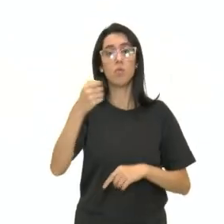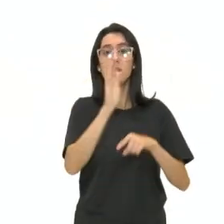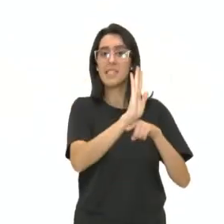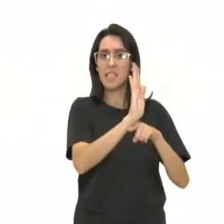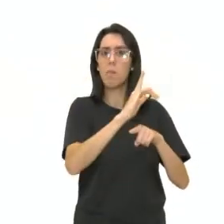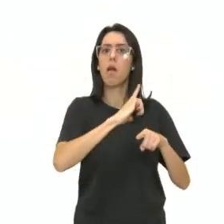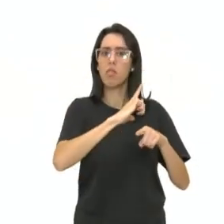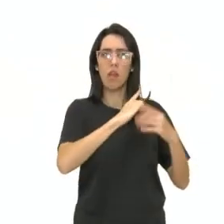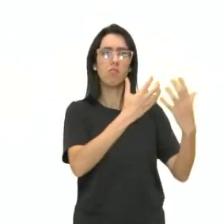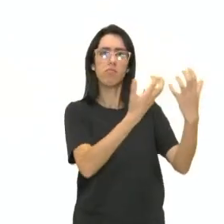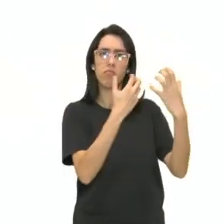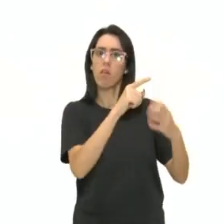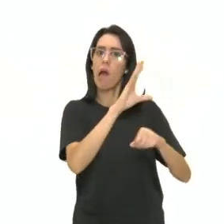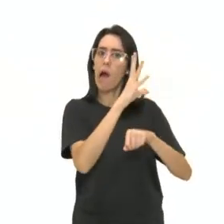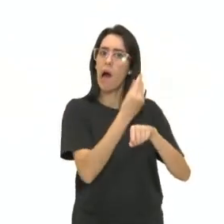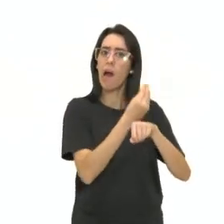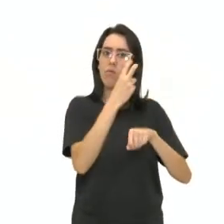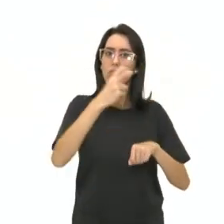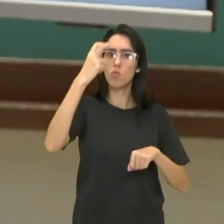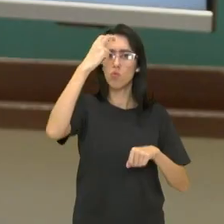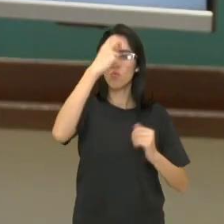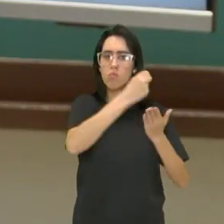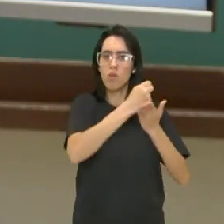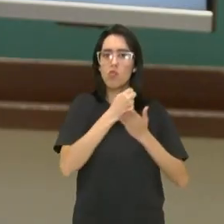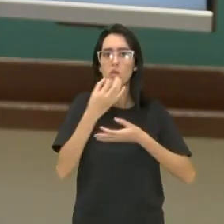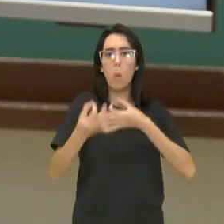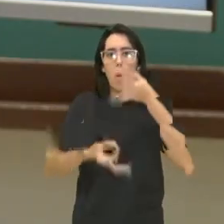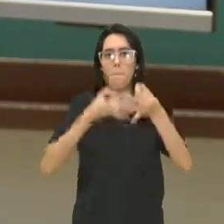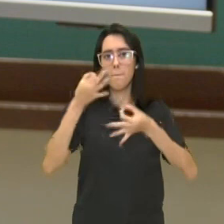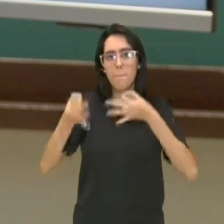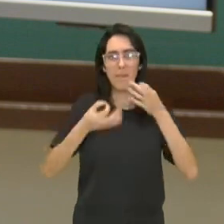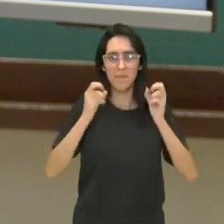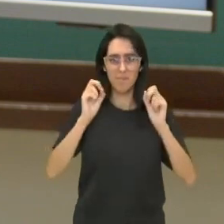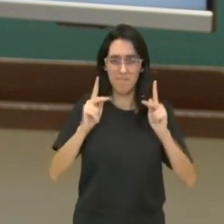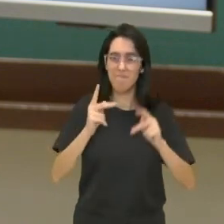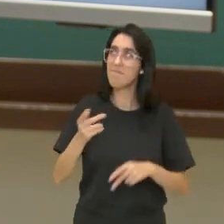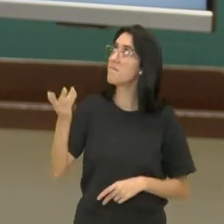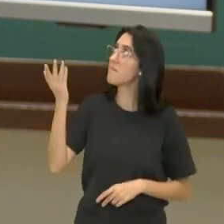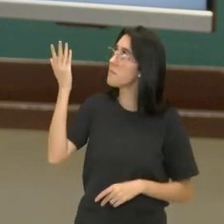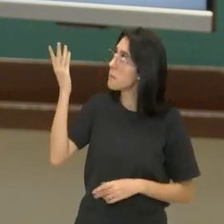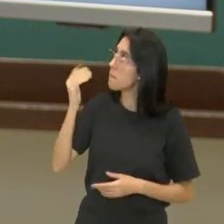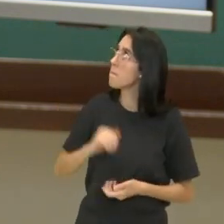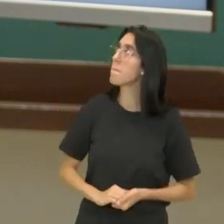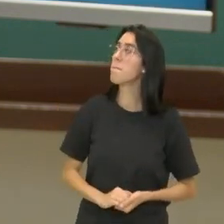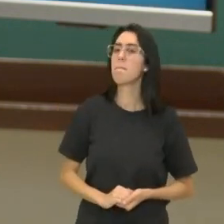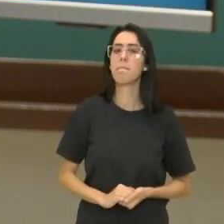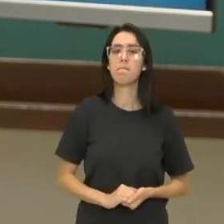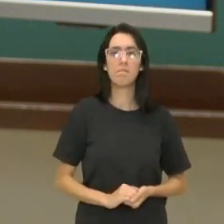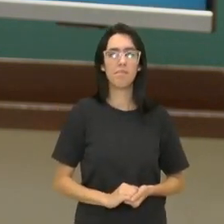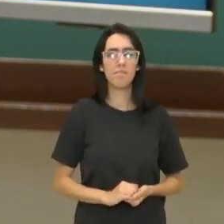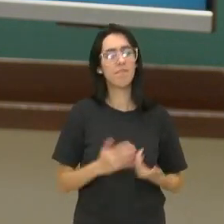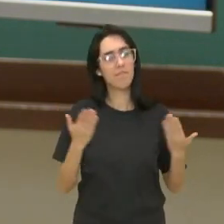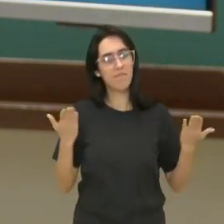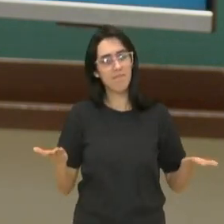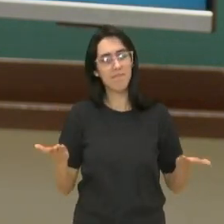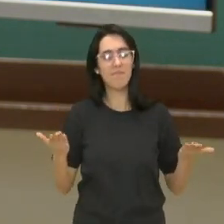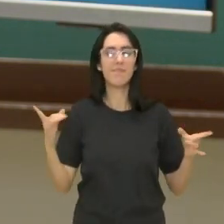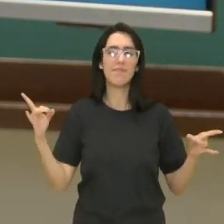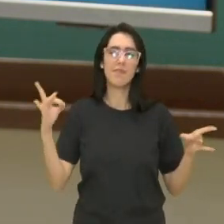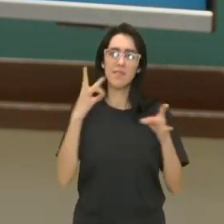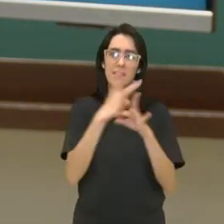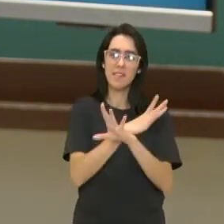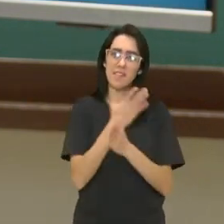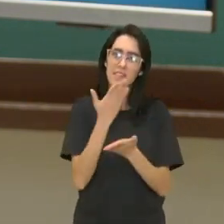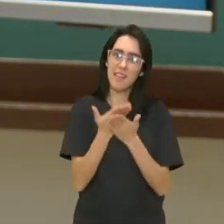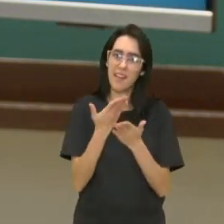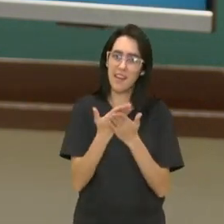como arte formadora de opinião. Ok? Aqui as nossas referências e